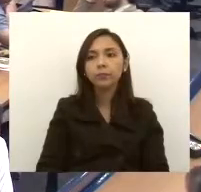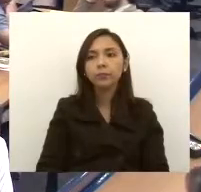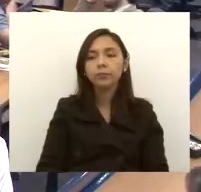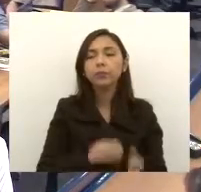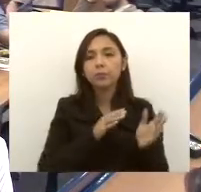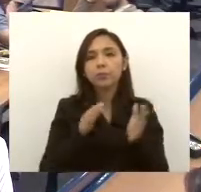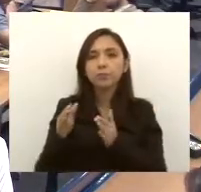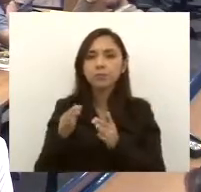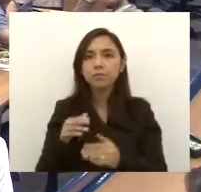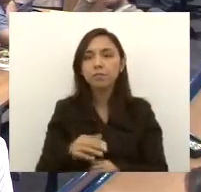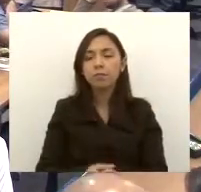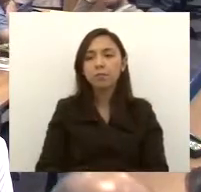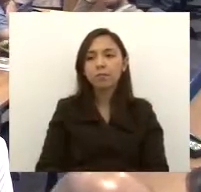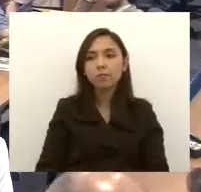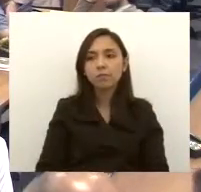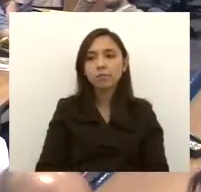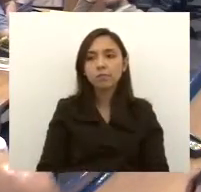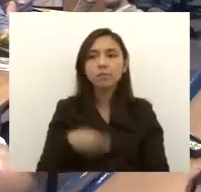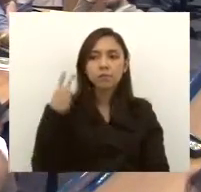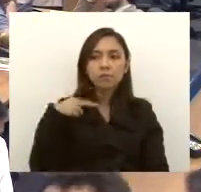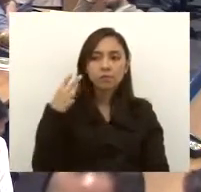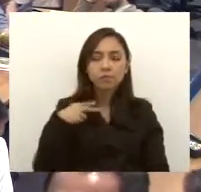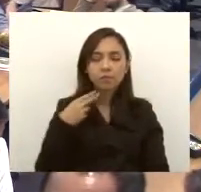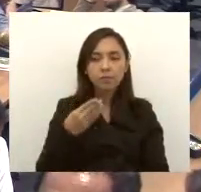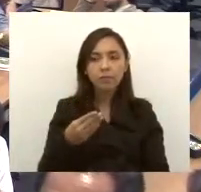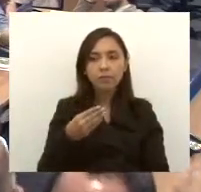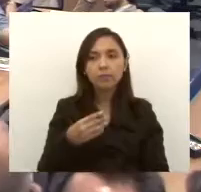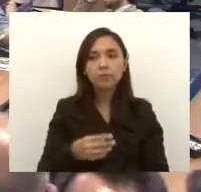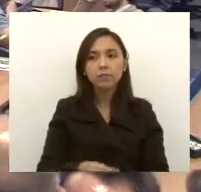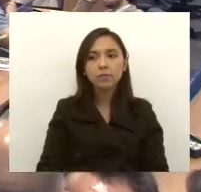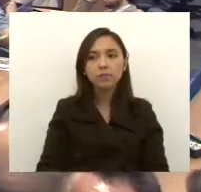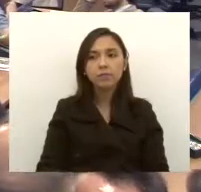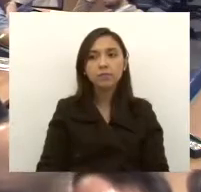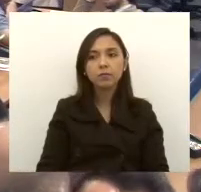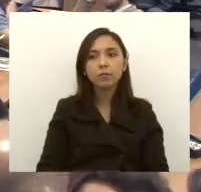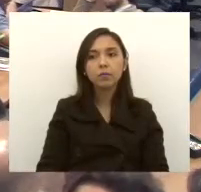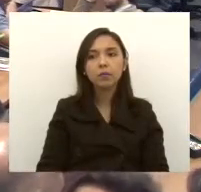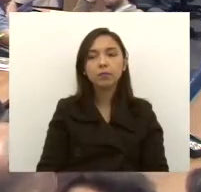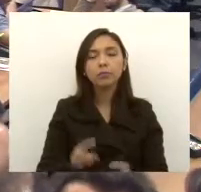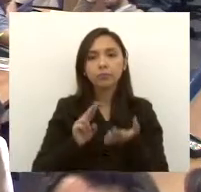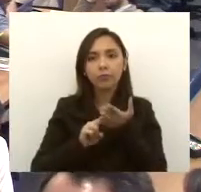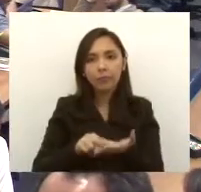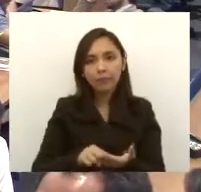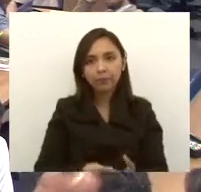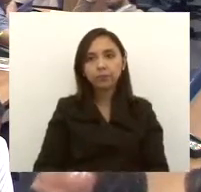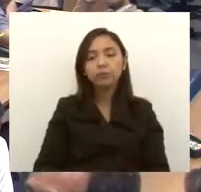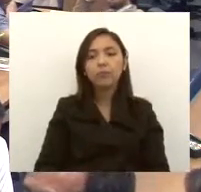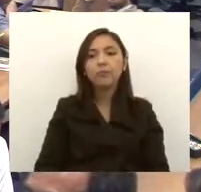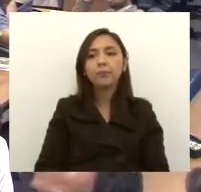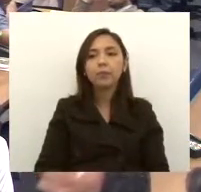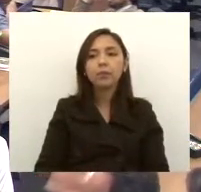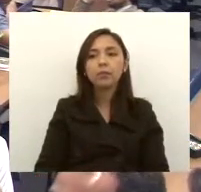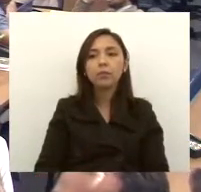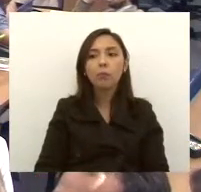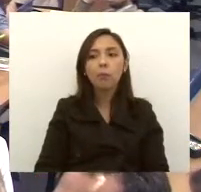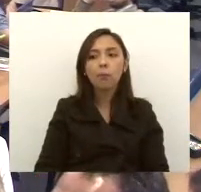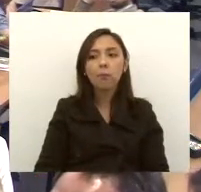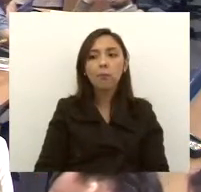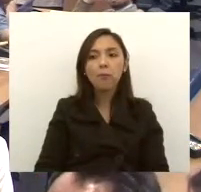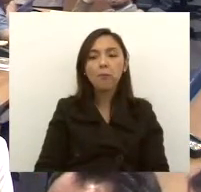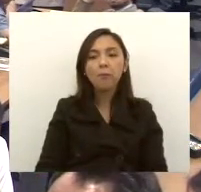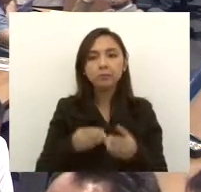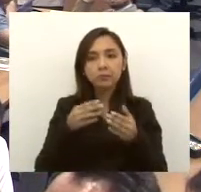Pela ordem, presidente. Pela ordem, vereador. Para encaminhar, senhor presidente. Para encaminhar, vereador.